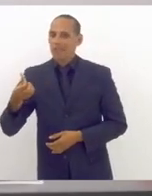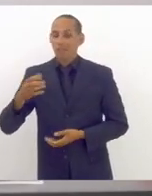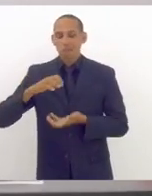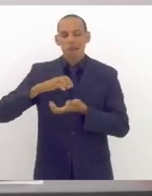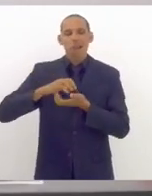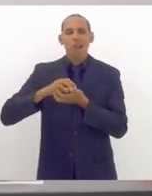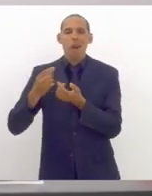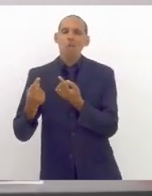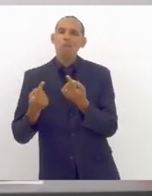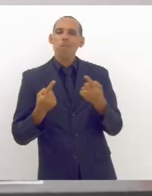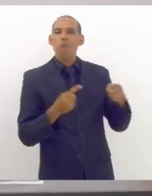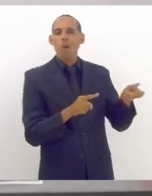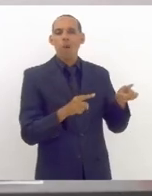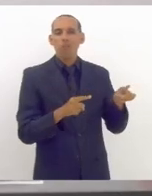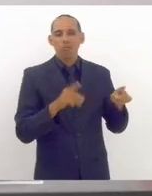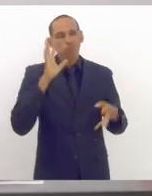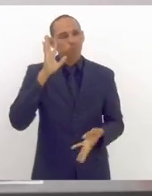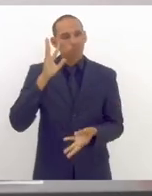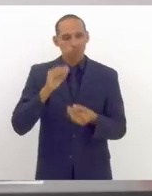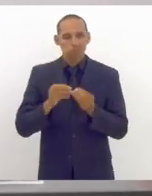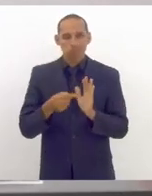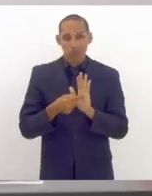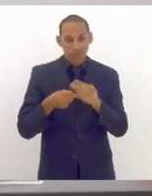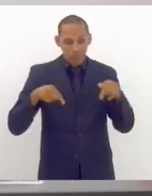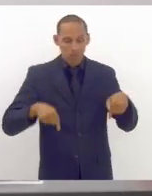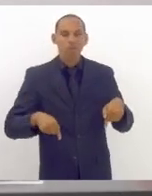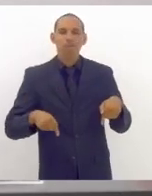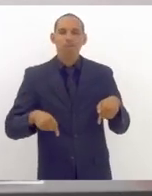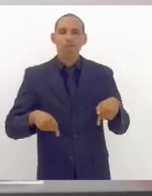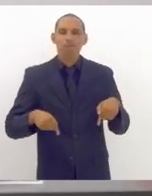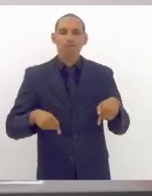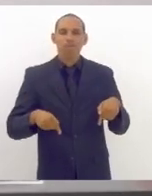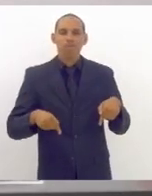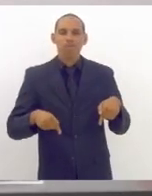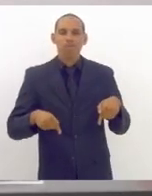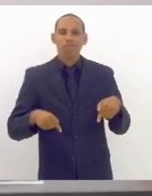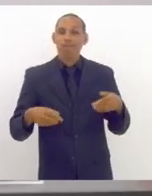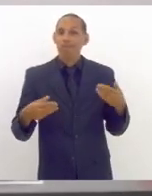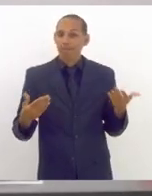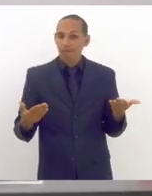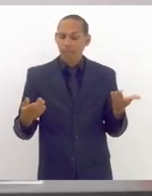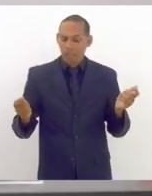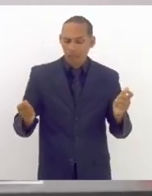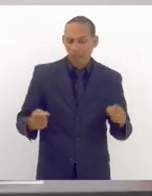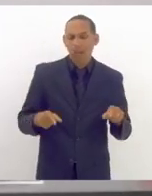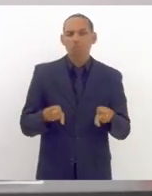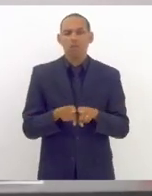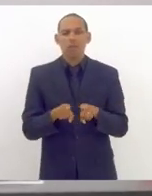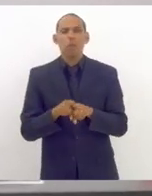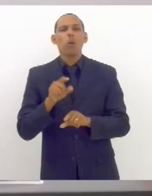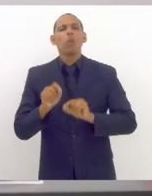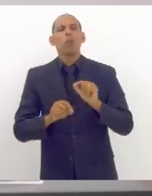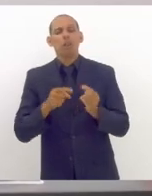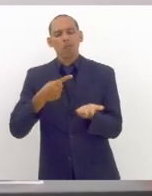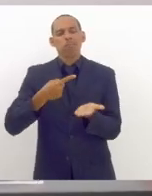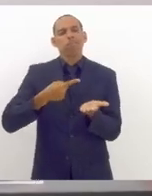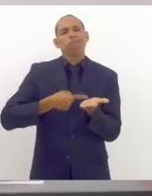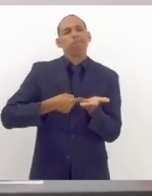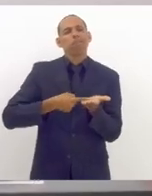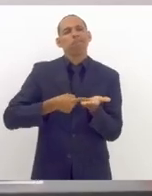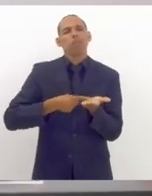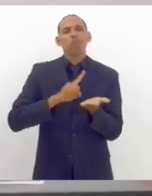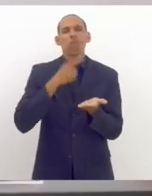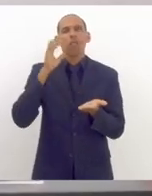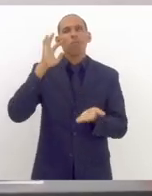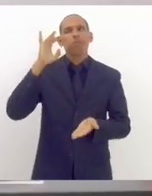contrária ao entendimento apresentado aqui ainda assim é possível dentro do acordo se